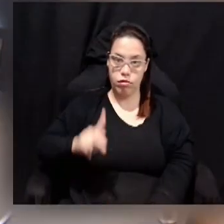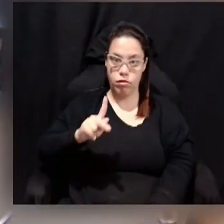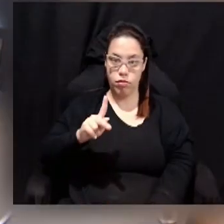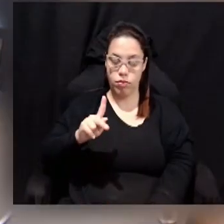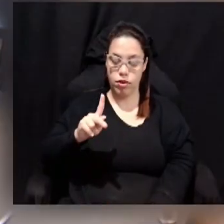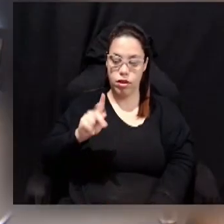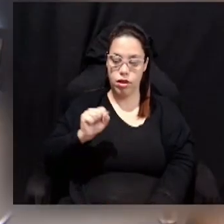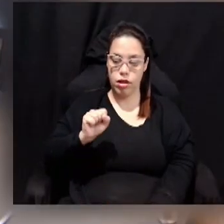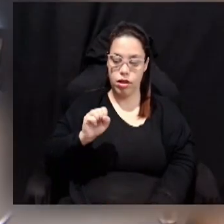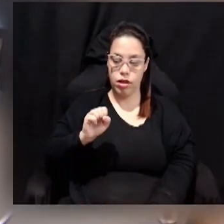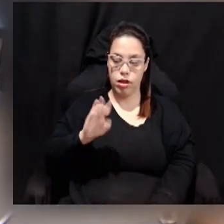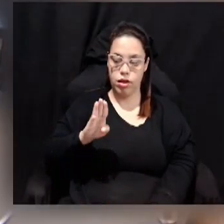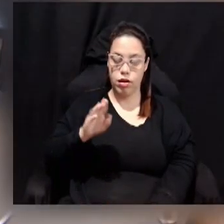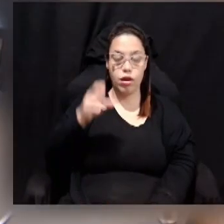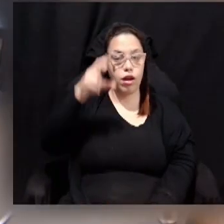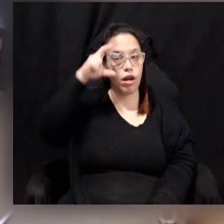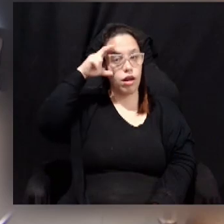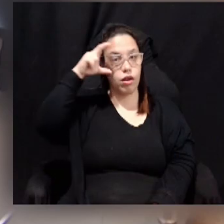fala. Carlinhos Camelô.